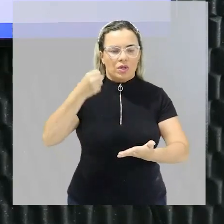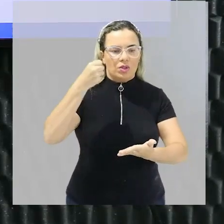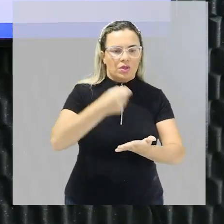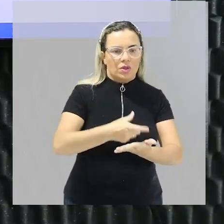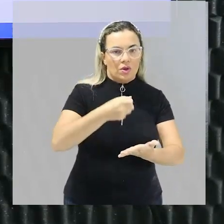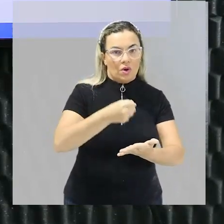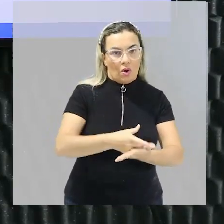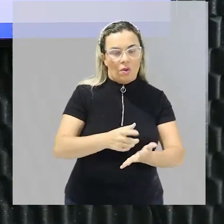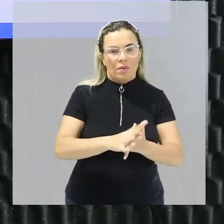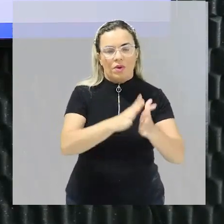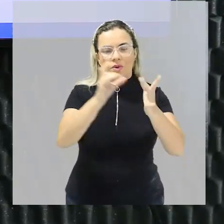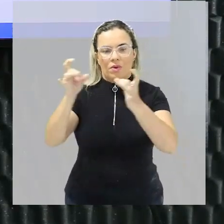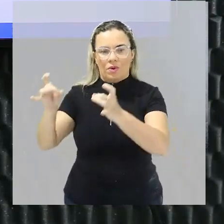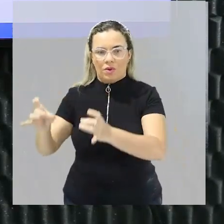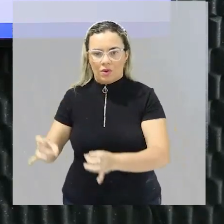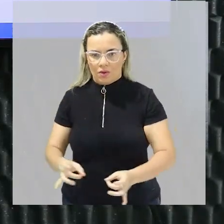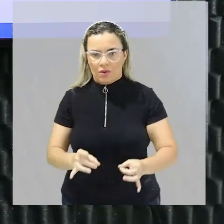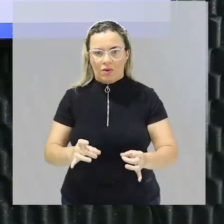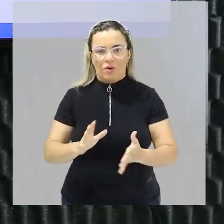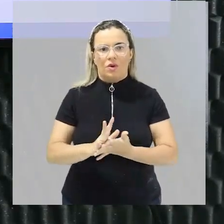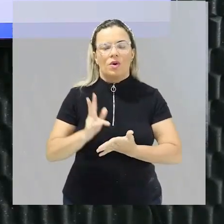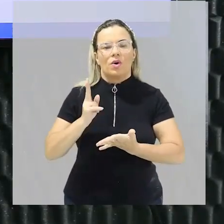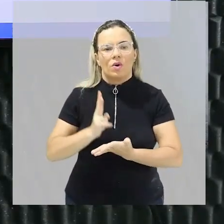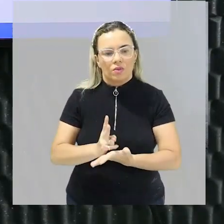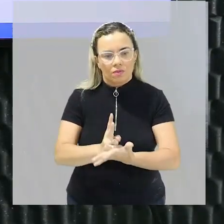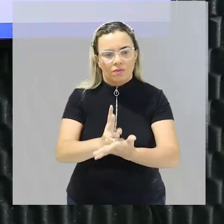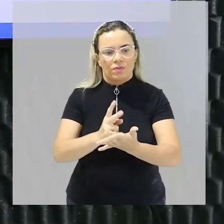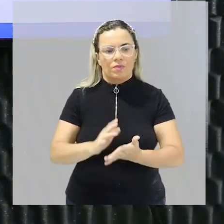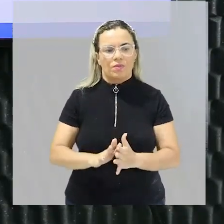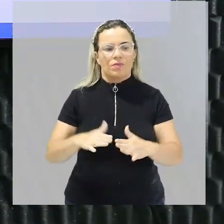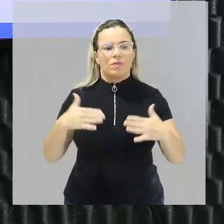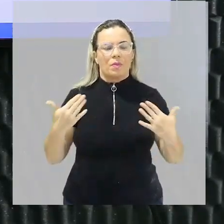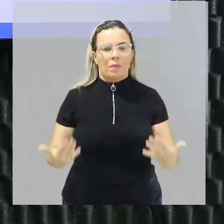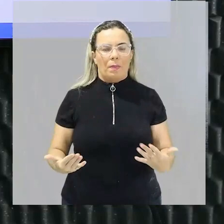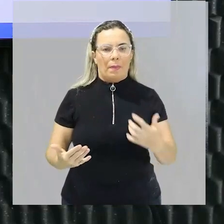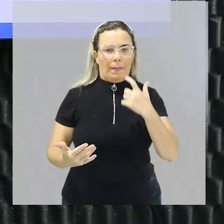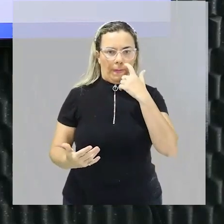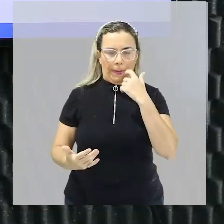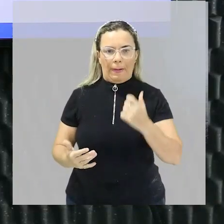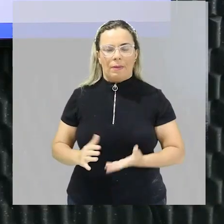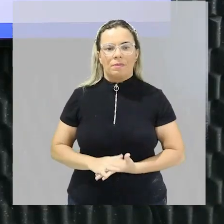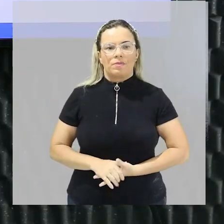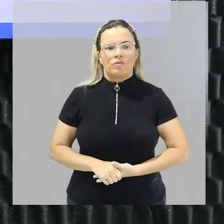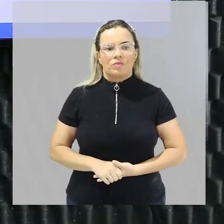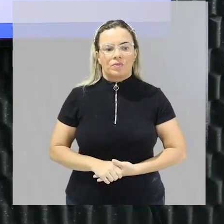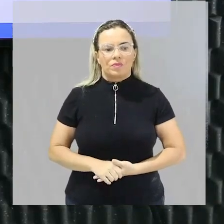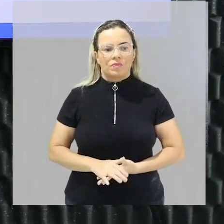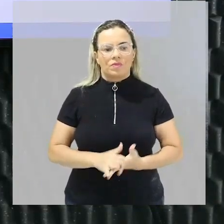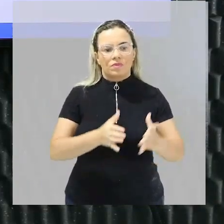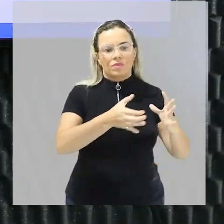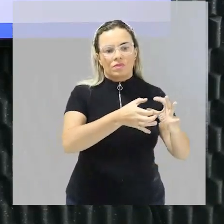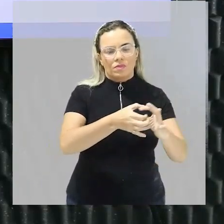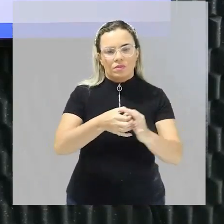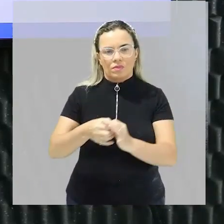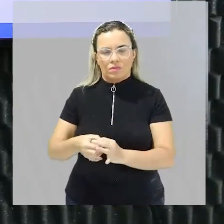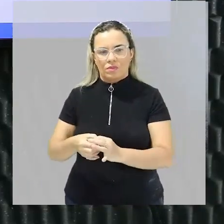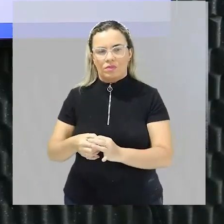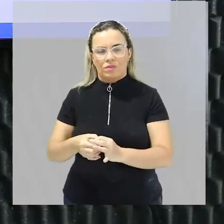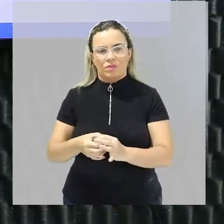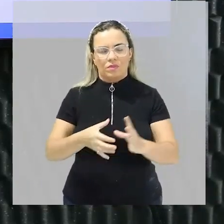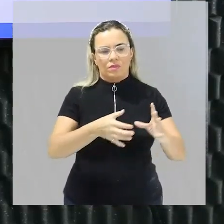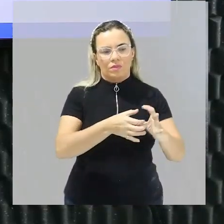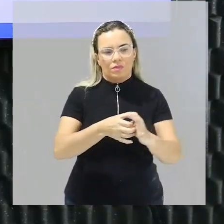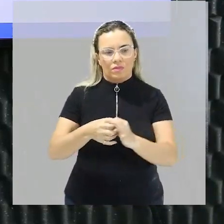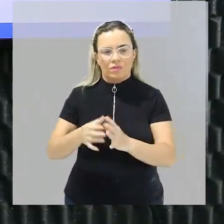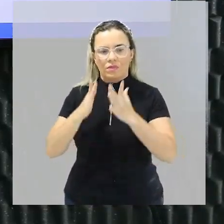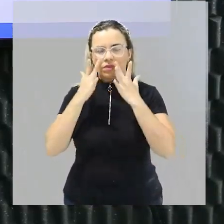ó, consumo feito continuamente. Olha só. No contexto